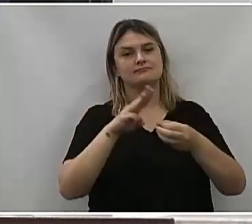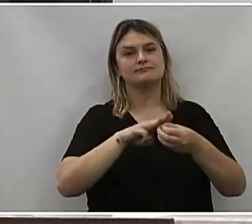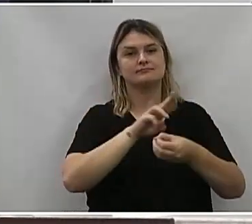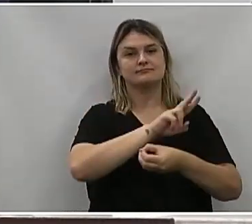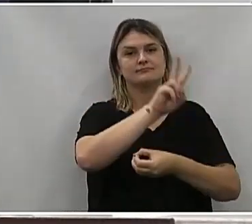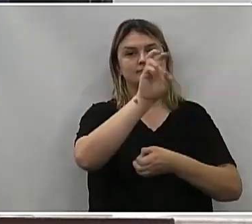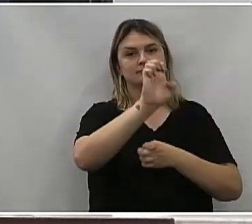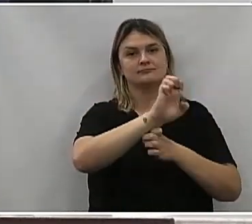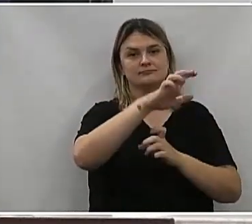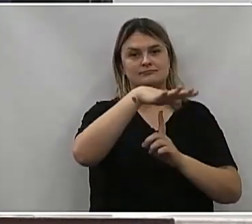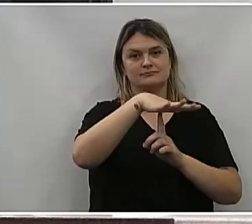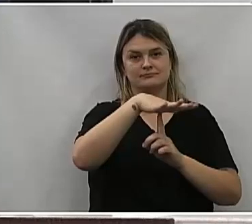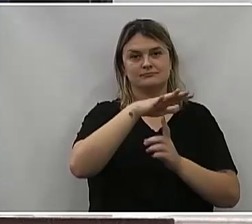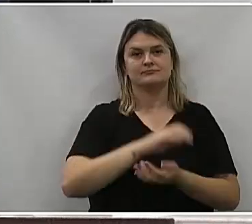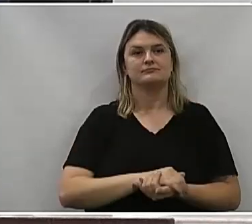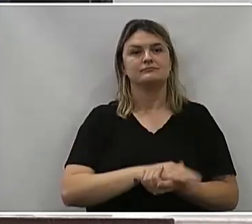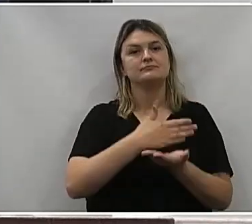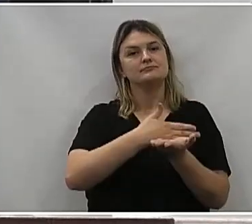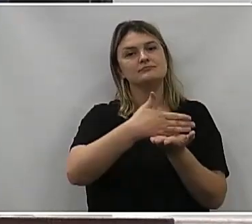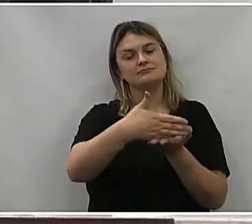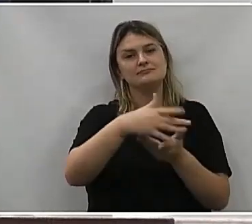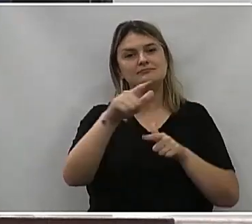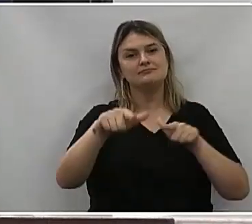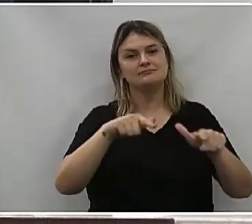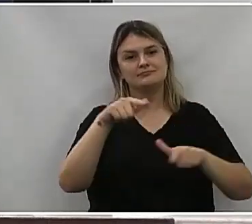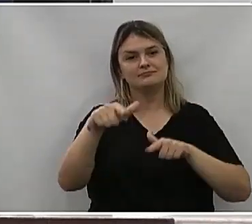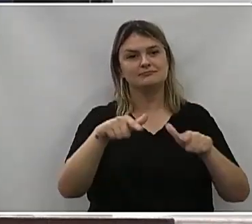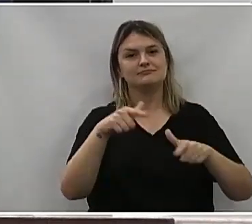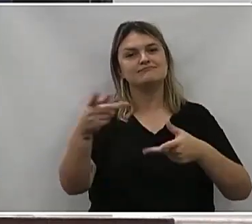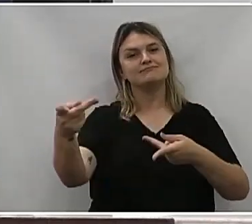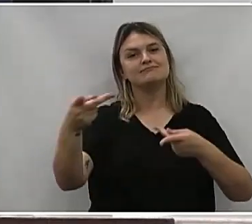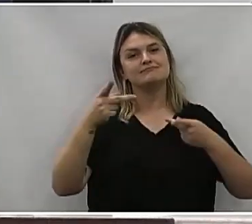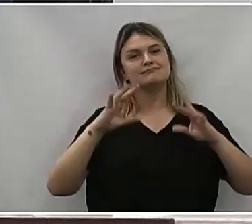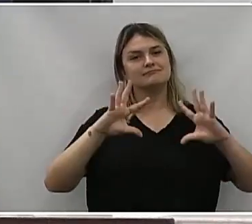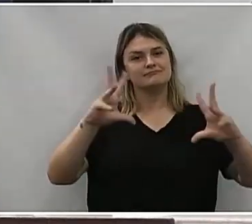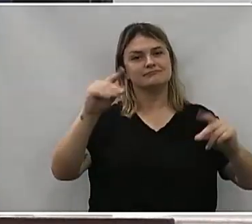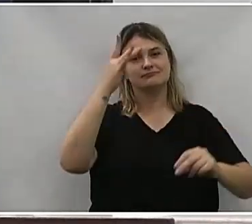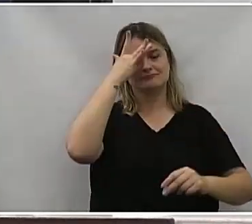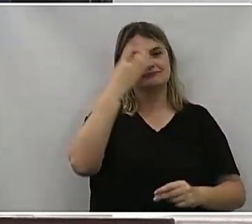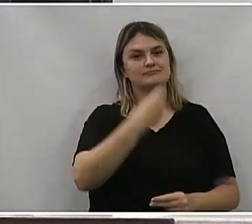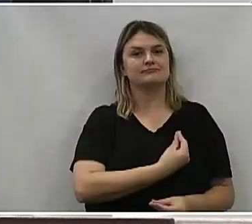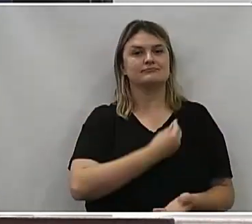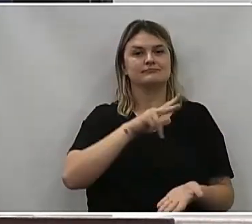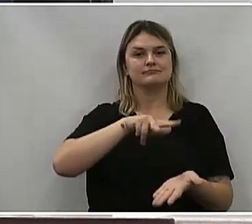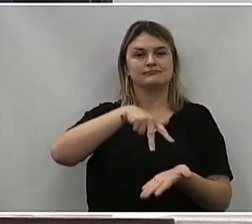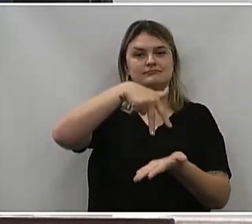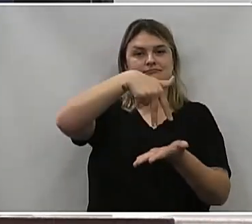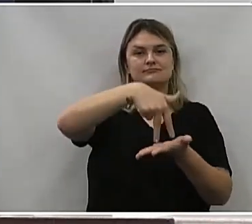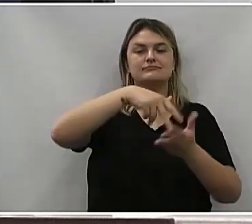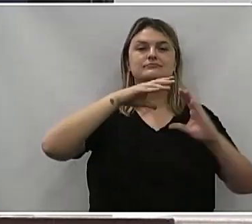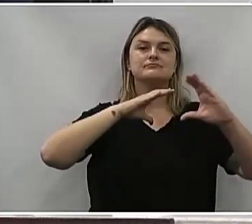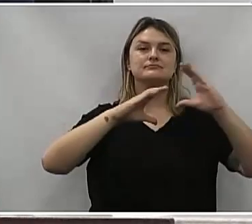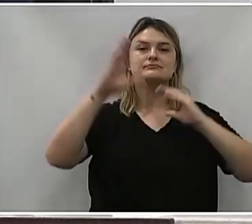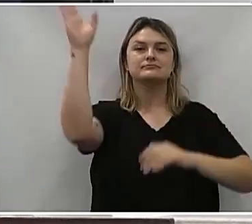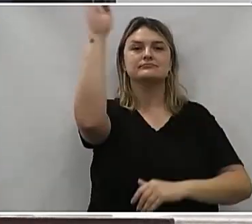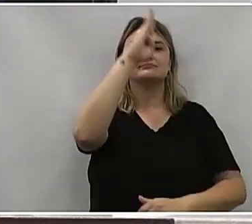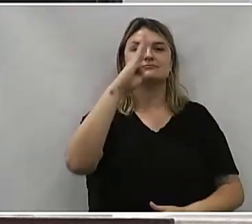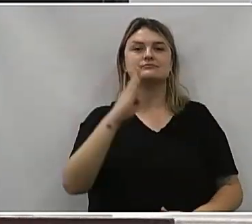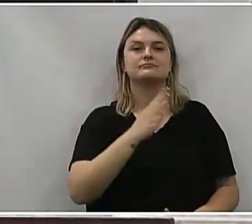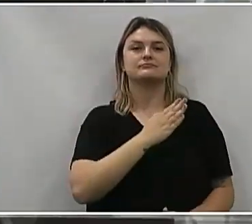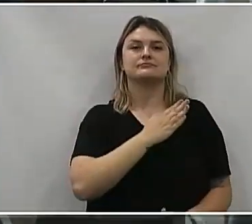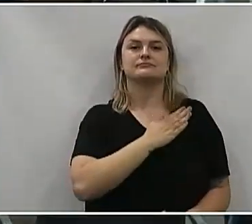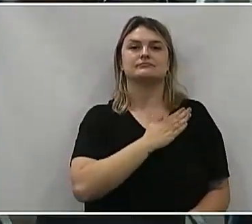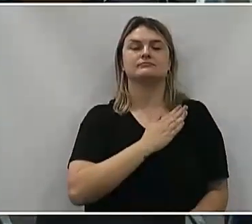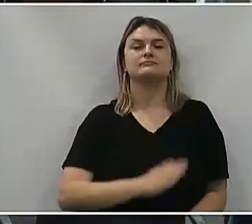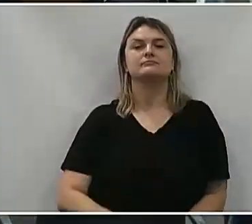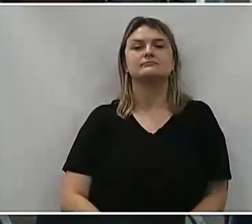União da Vitória, Estado do Paraná. Iniciando os trabalhos, convidamos a todos para que, em posição de respeito, cantemos o hino nacional